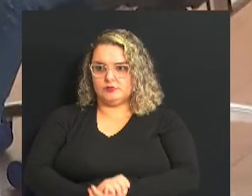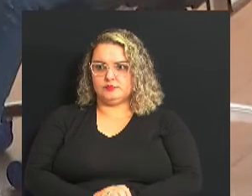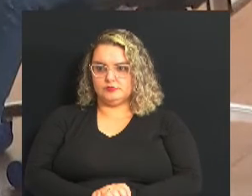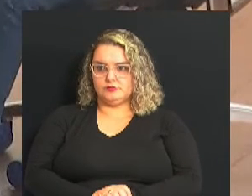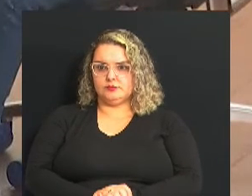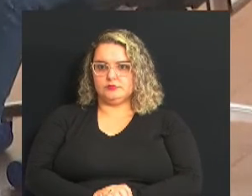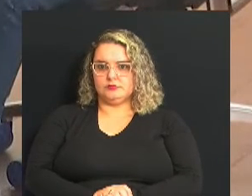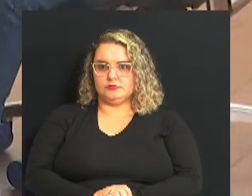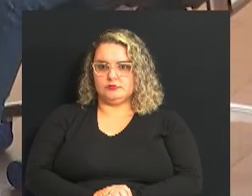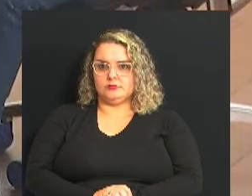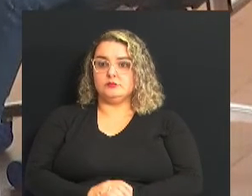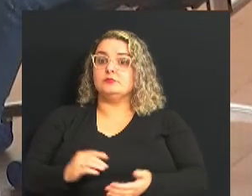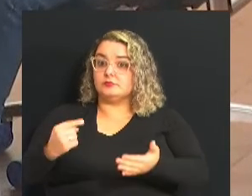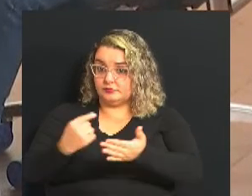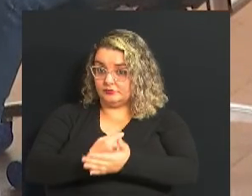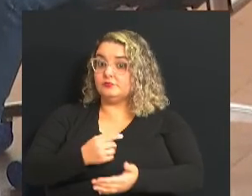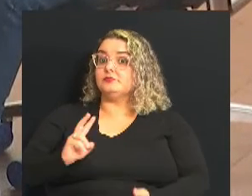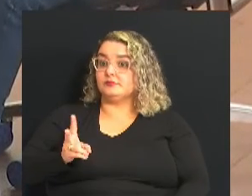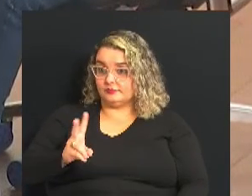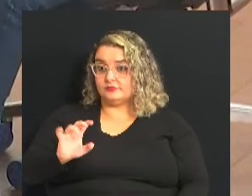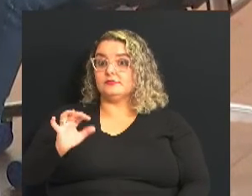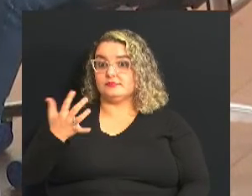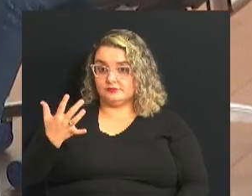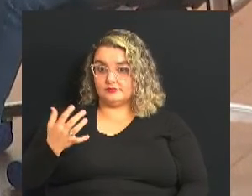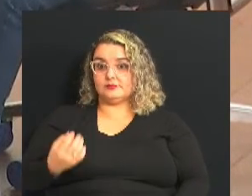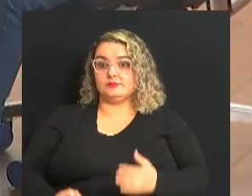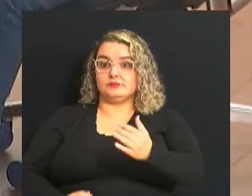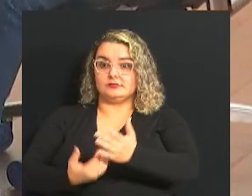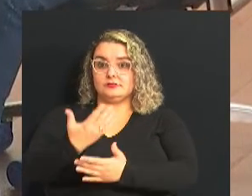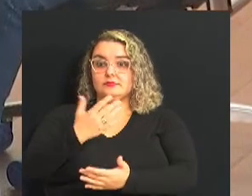dessa pergunta, é uma pergunta recorrente desde que a gente criou ele.